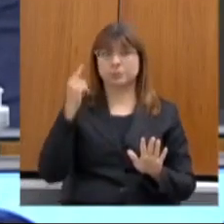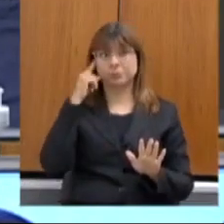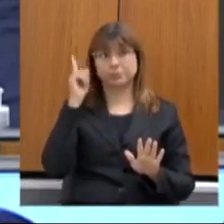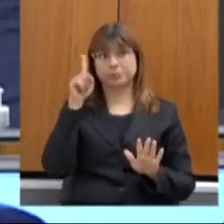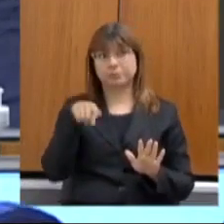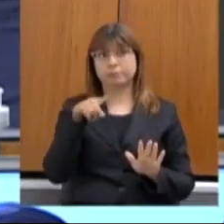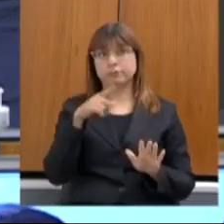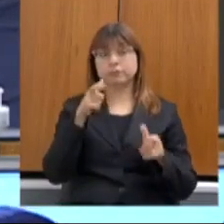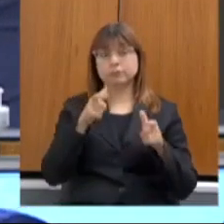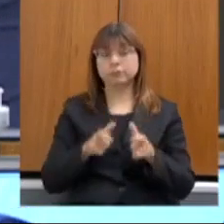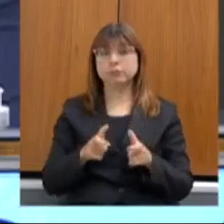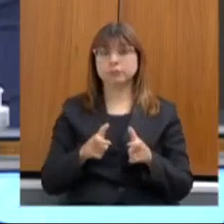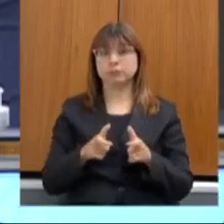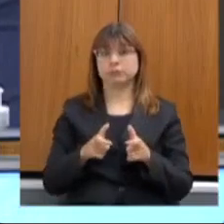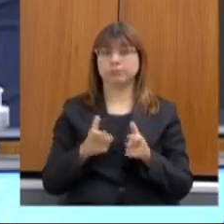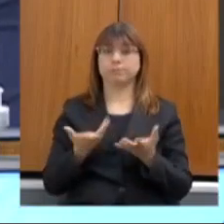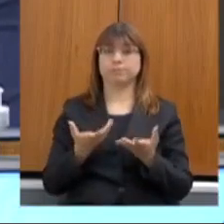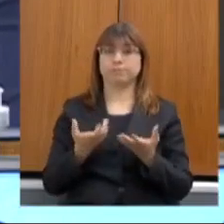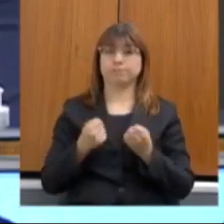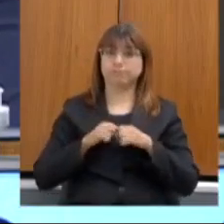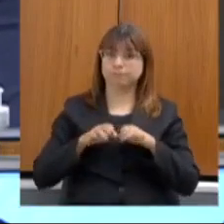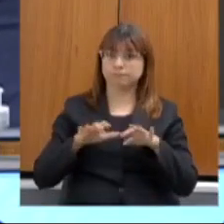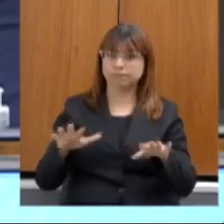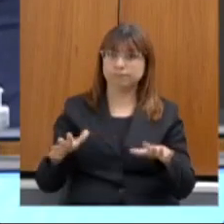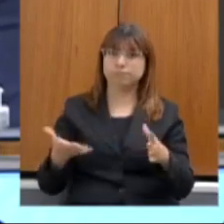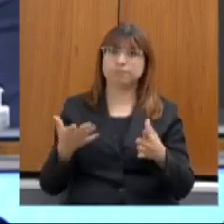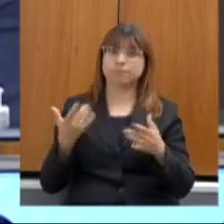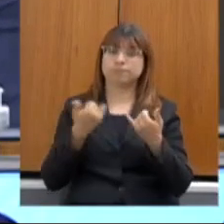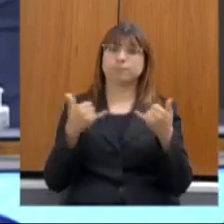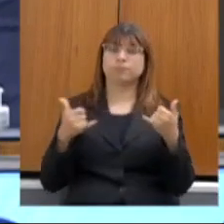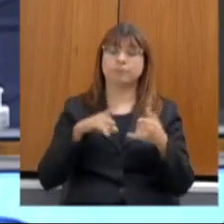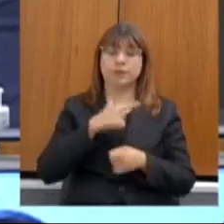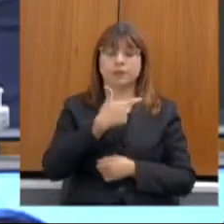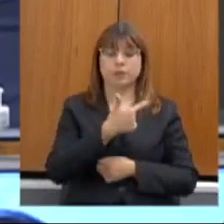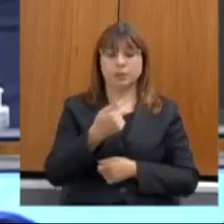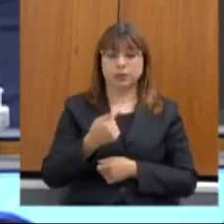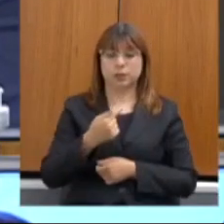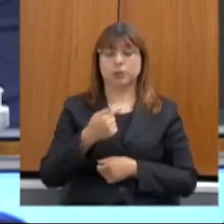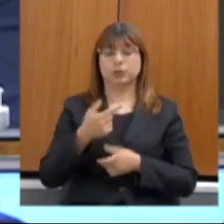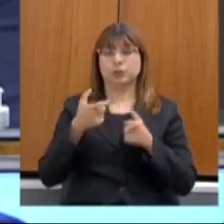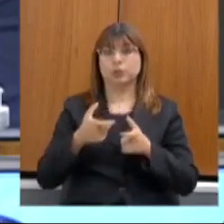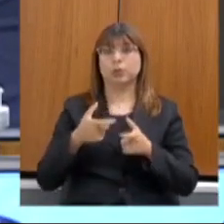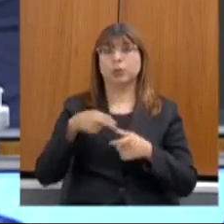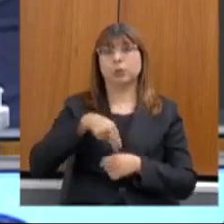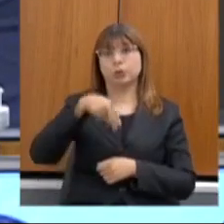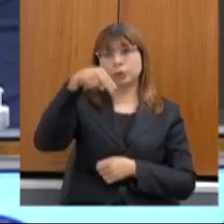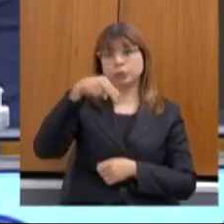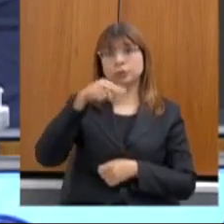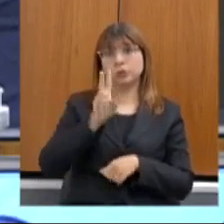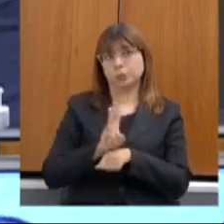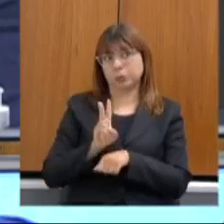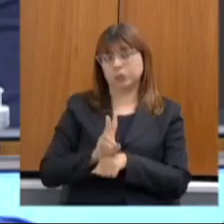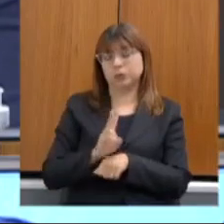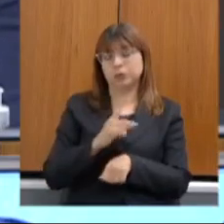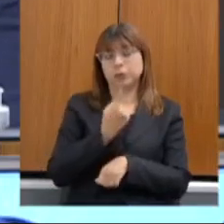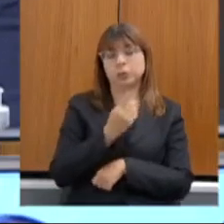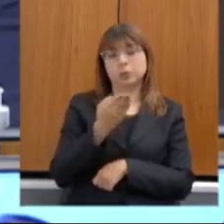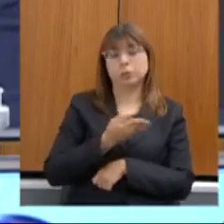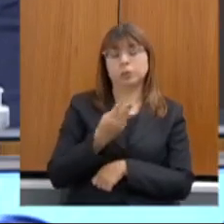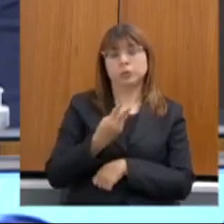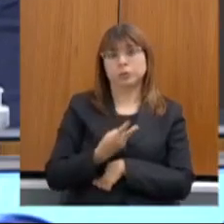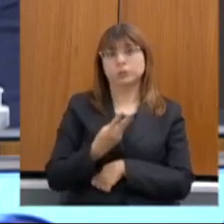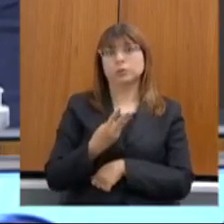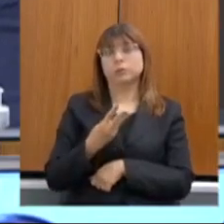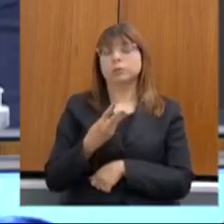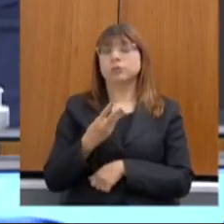geração é nós temos 27 solicitações nas regiões norte e Nordeste previstas um terço do que